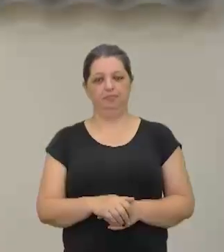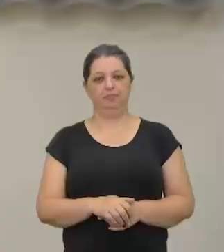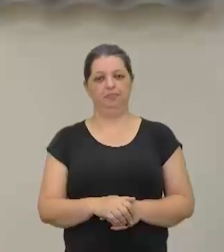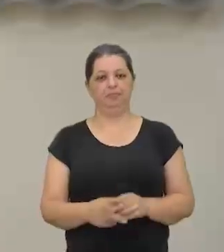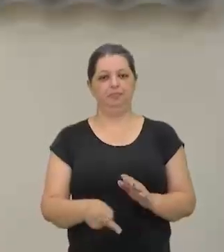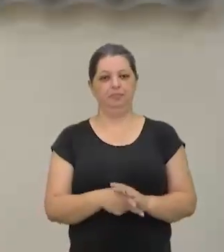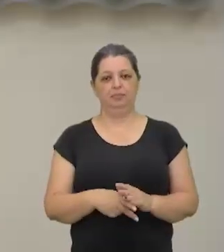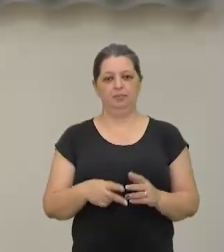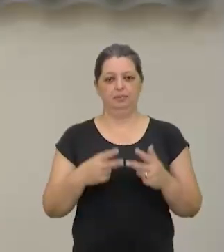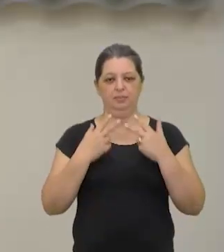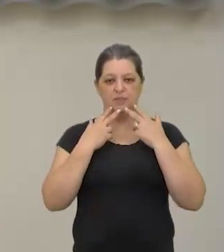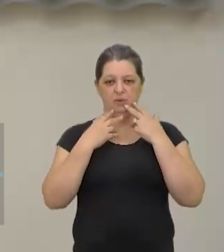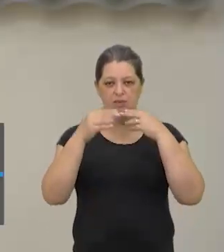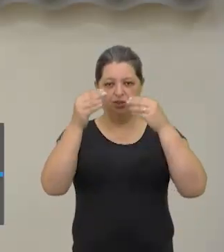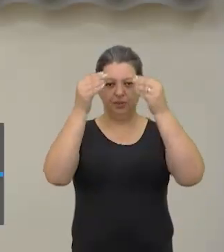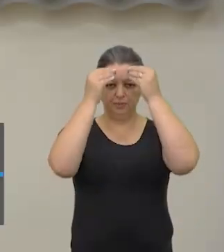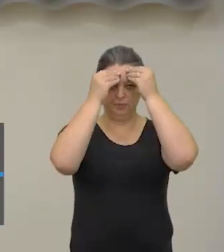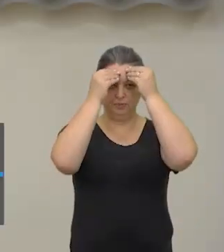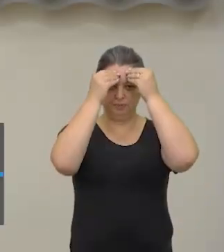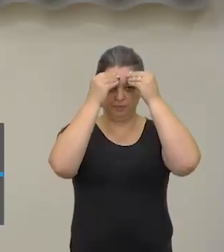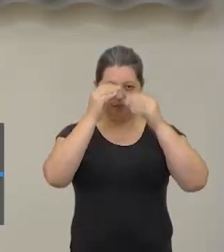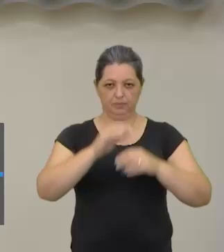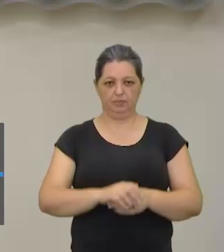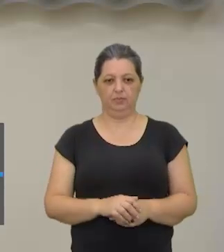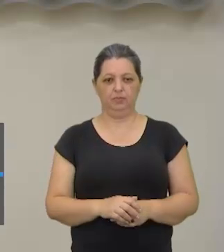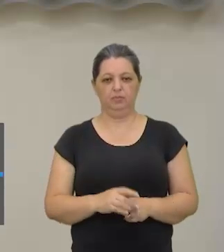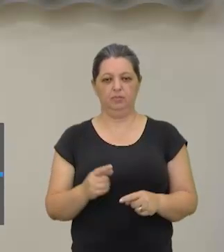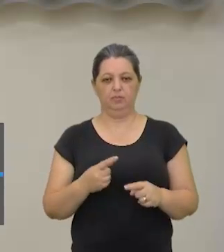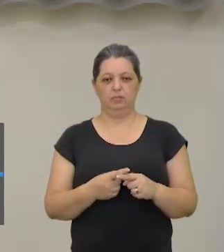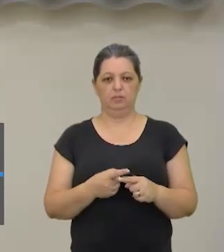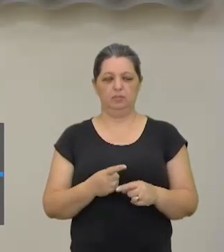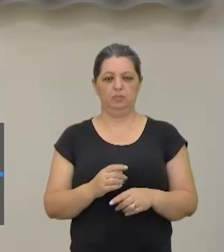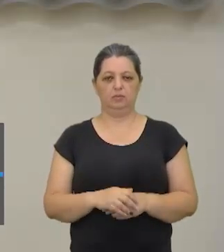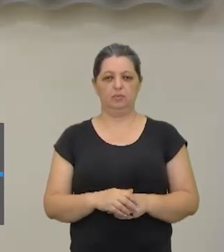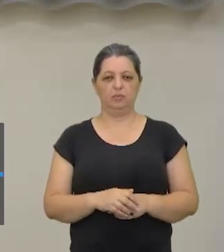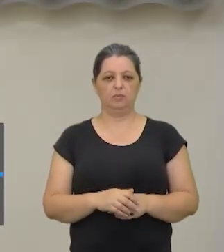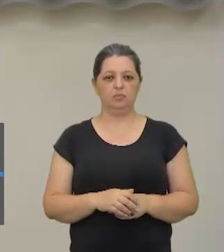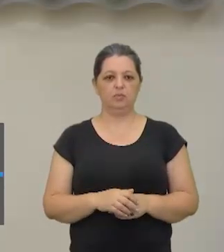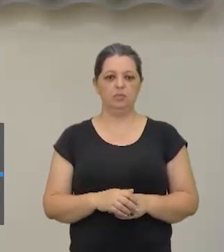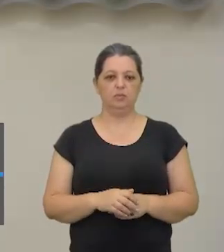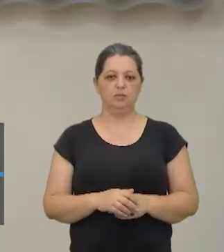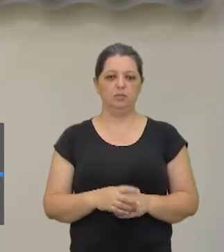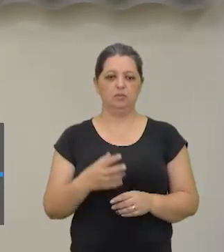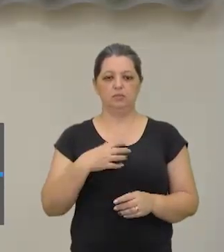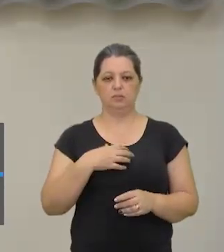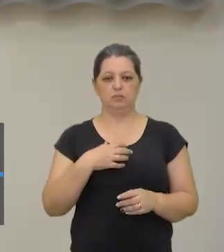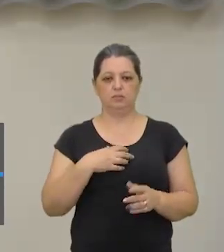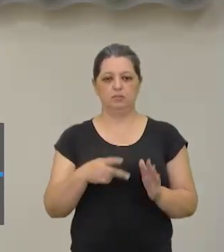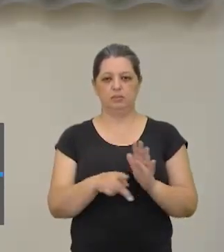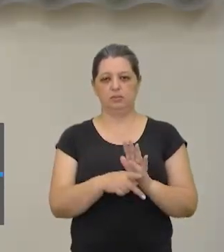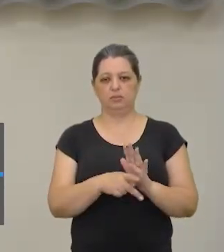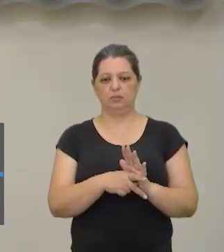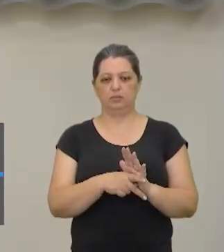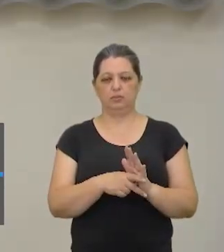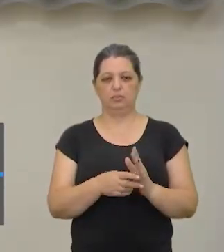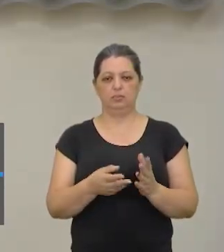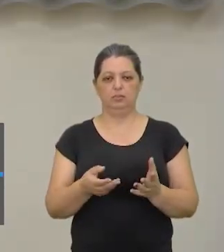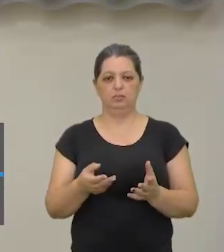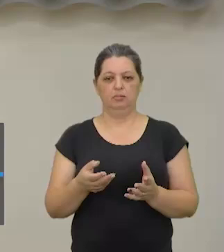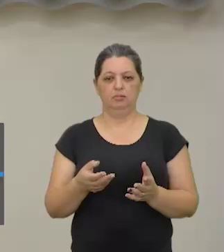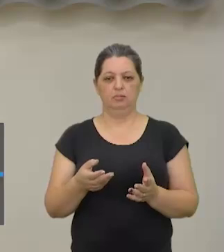linguagem dentro das artes visuais que é muito uma modalidade das artes visuais, melhor dizendo,